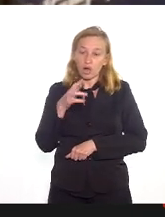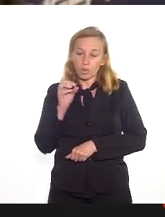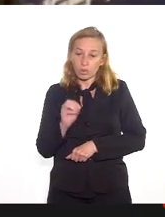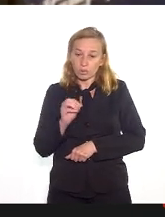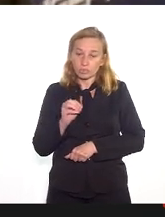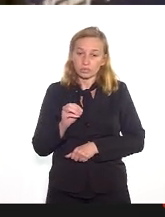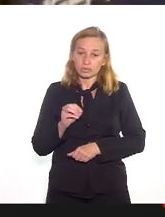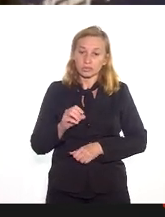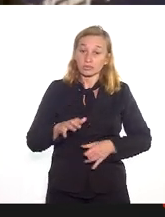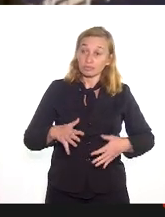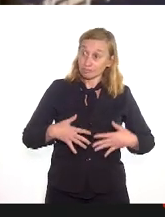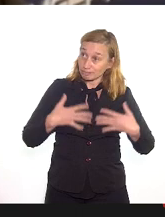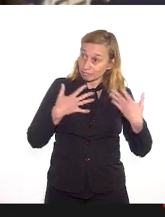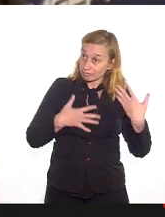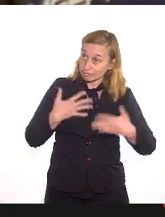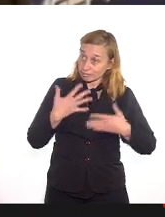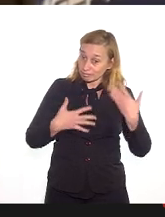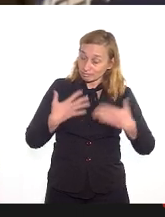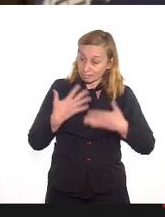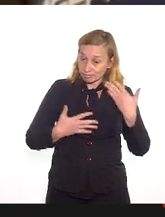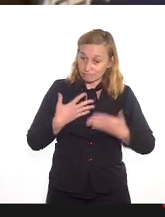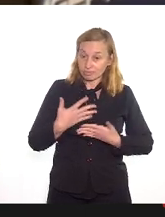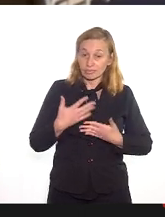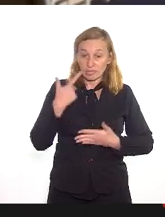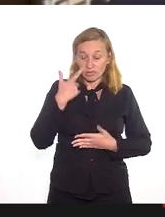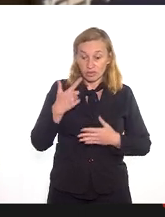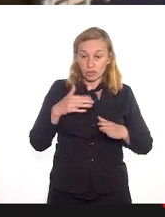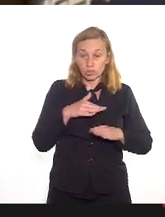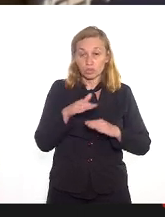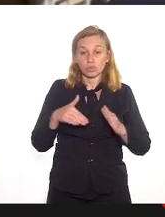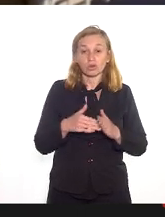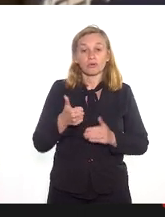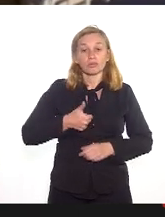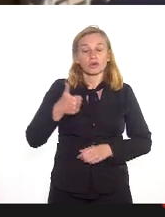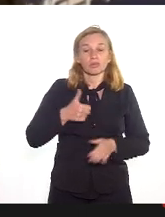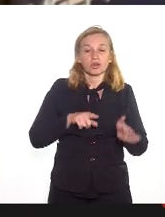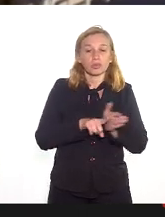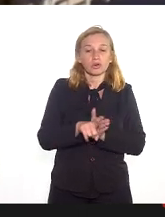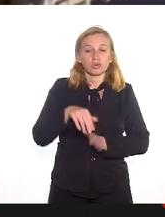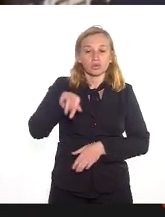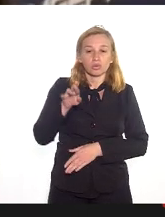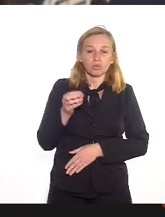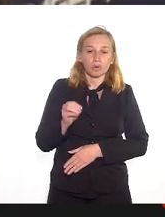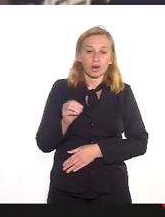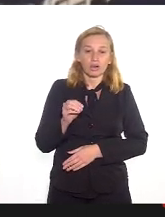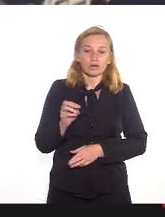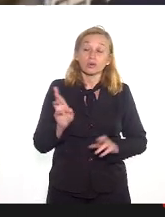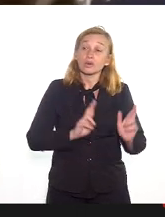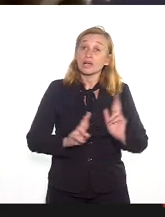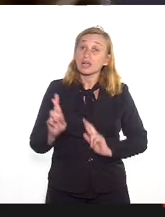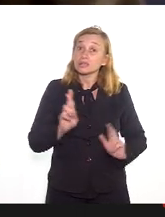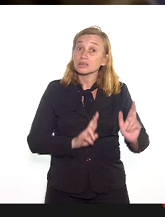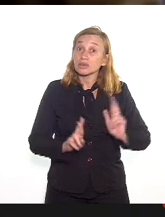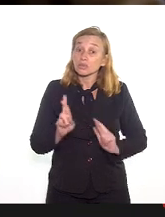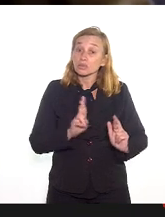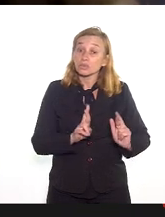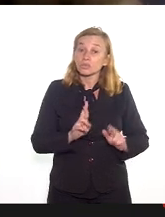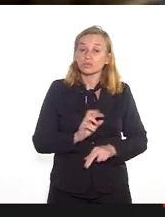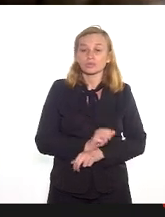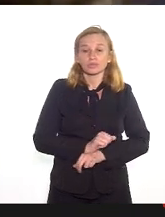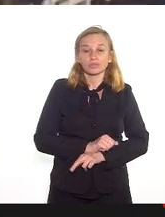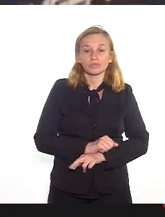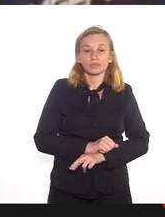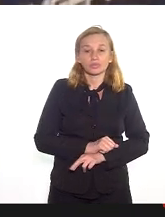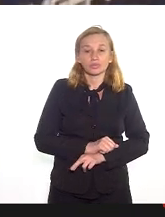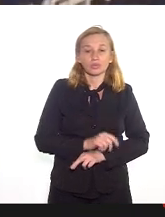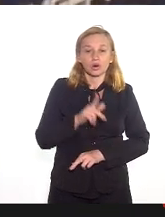satisfação. Primeiro, satisfação rever a todos. Né? A primeira pergunta do doutor Mário Osório foi em relação ao